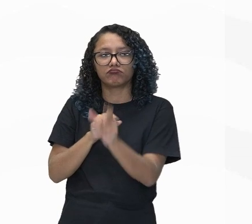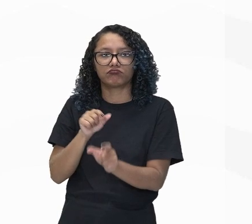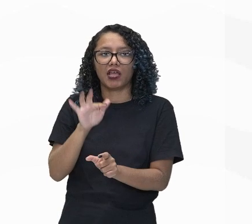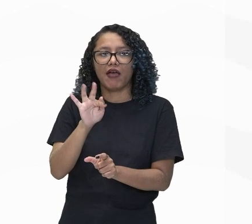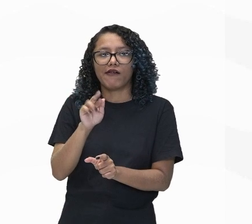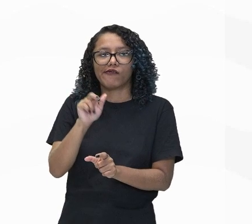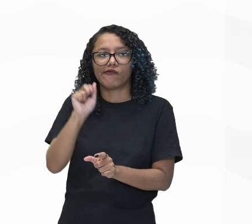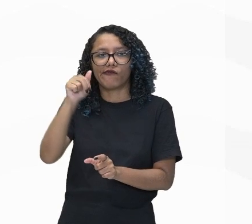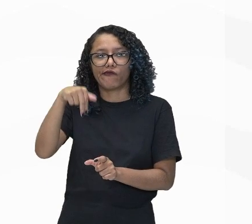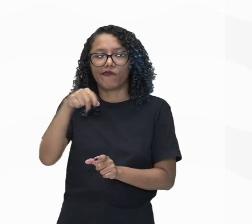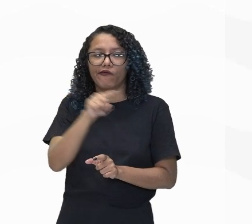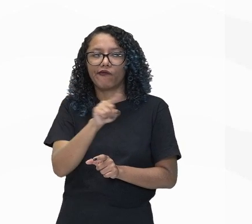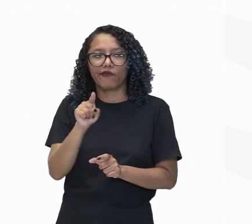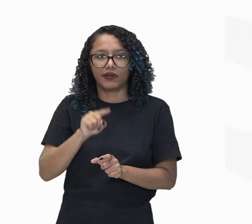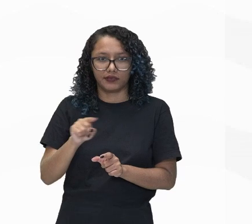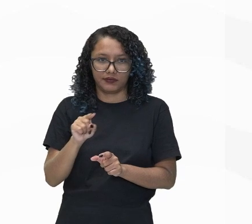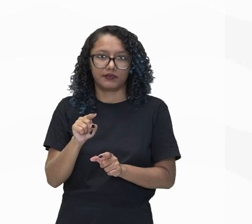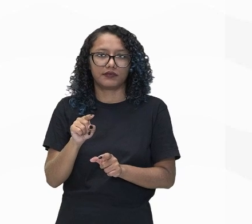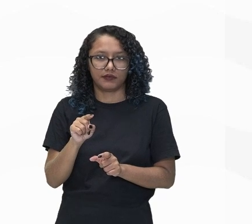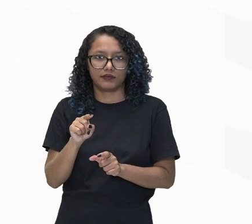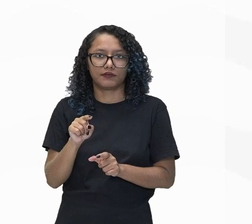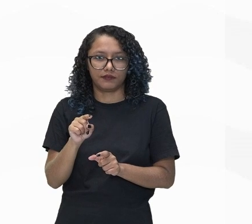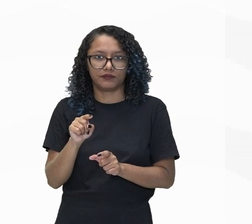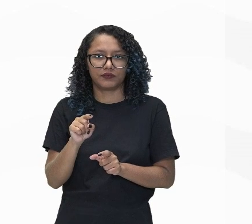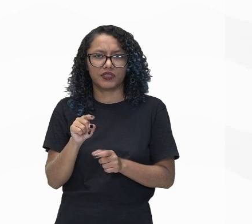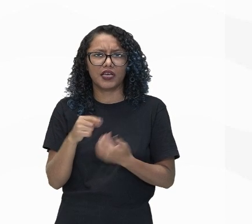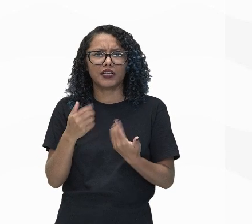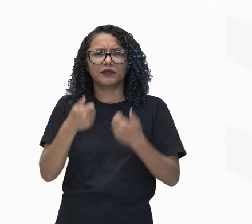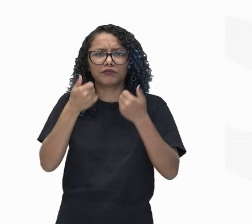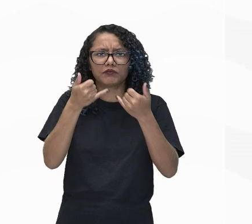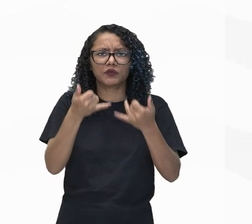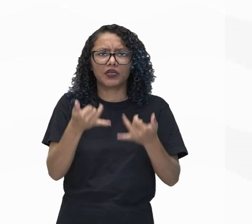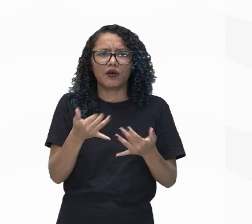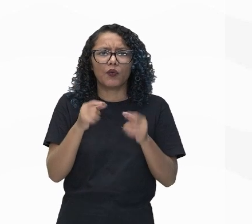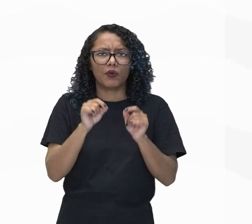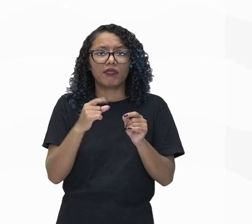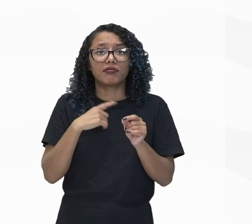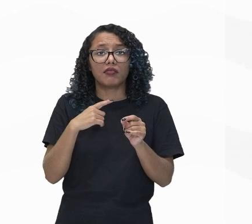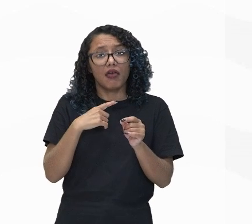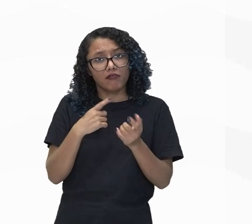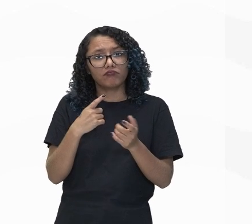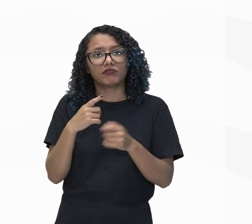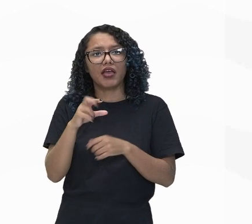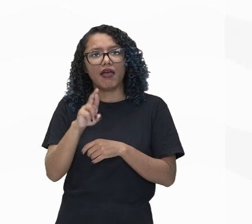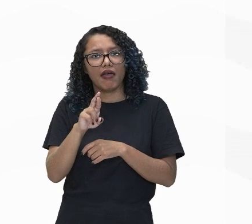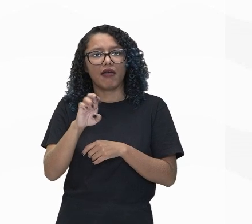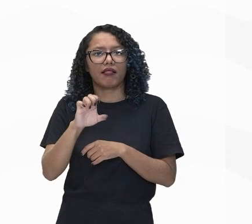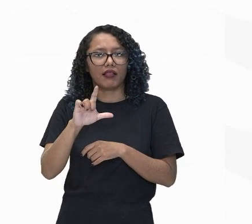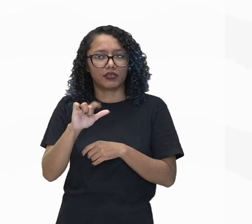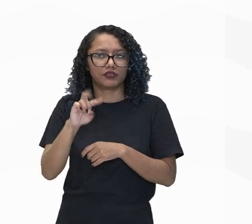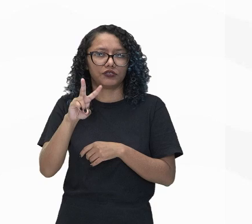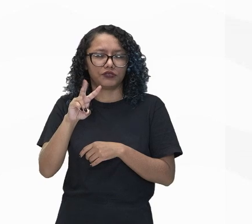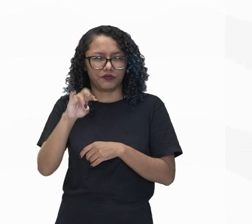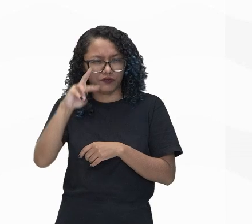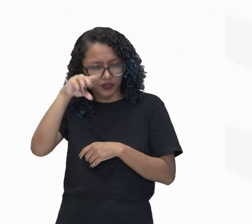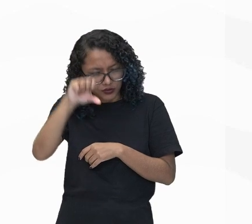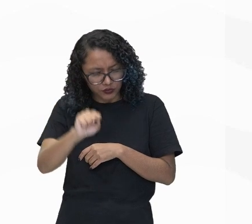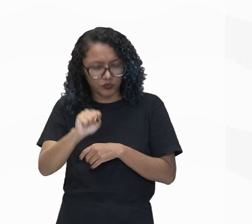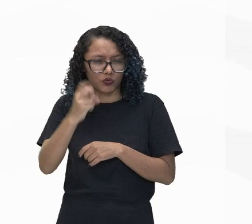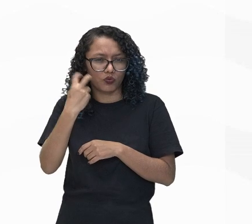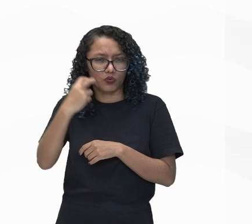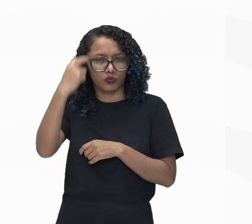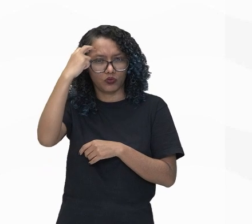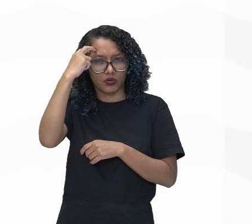ele dizia que há um relativismo cultural, né, e que fizeram um uso e aplicação